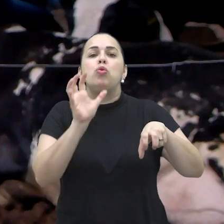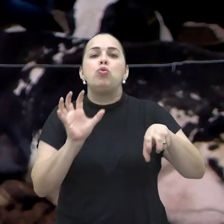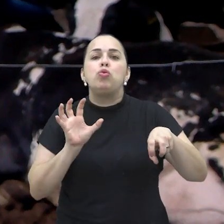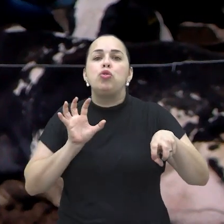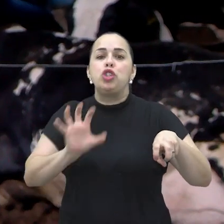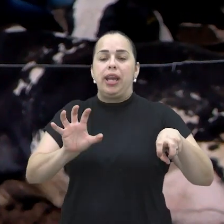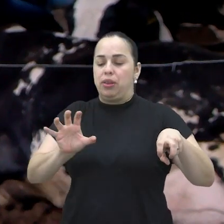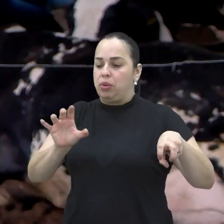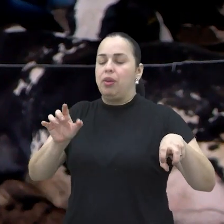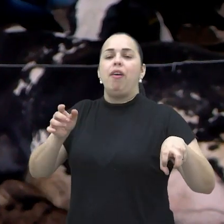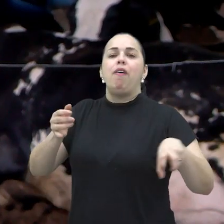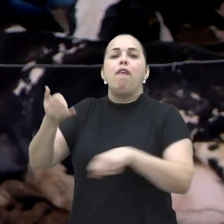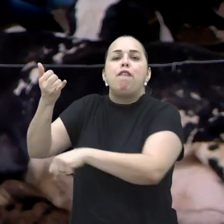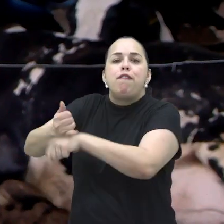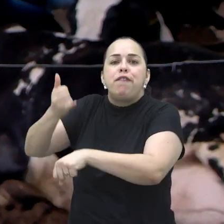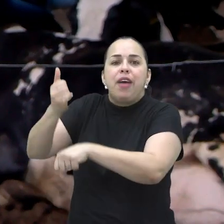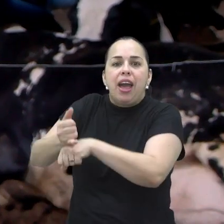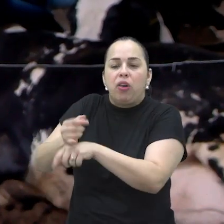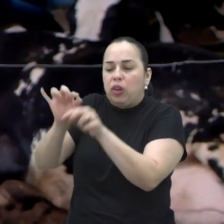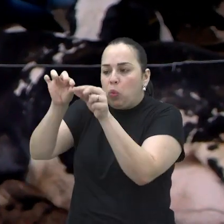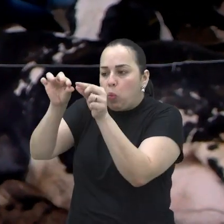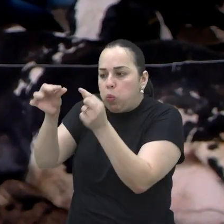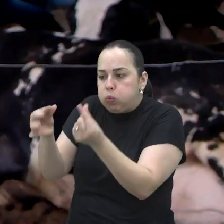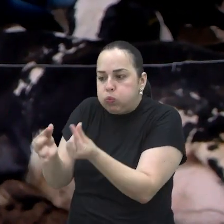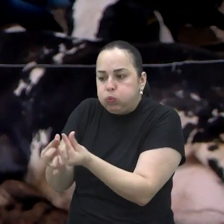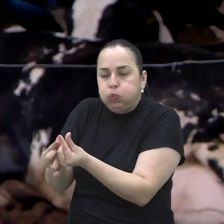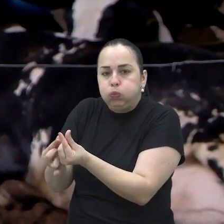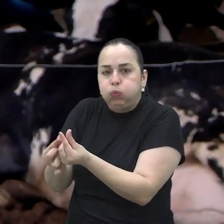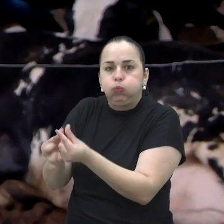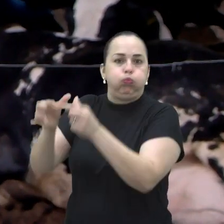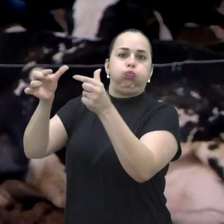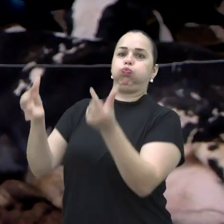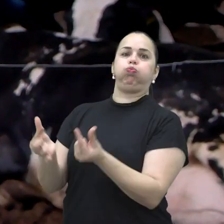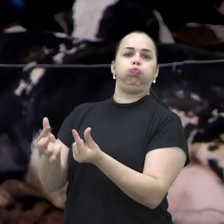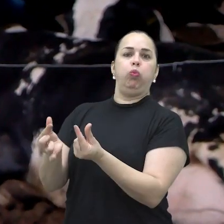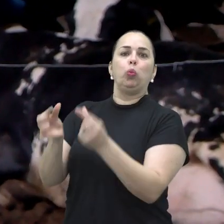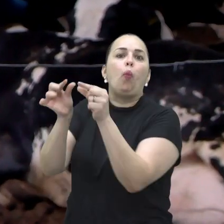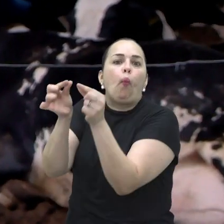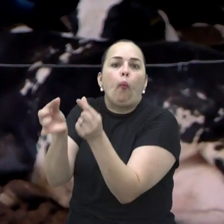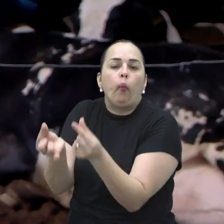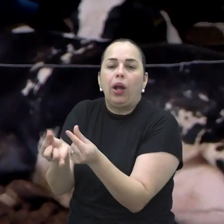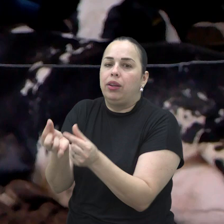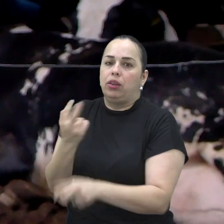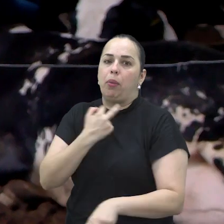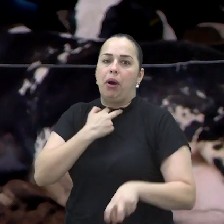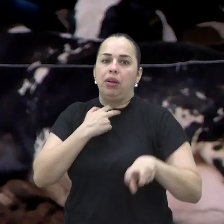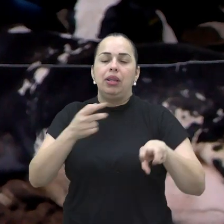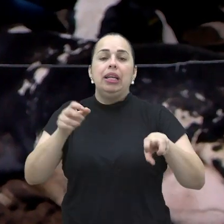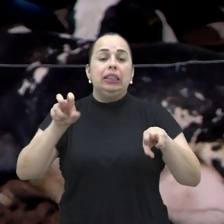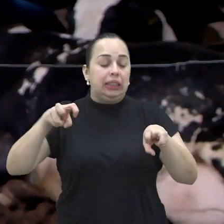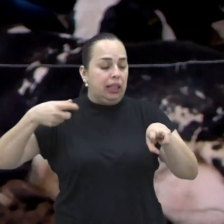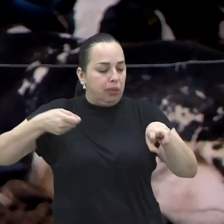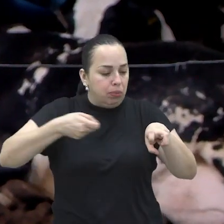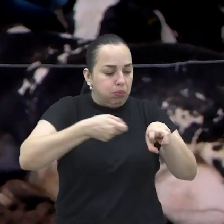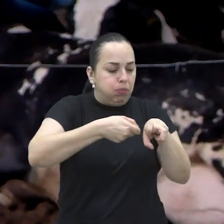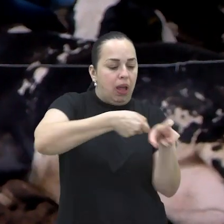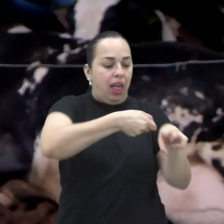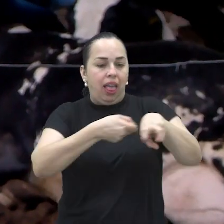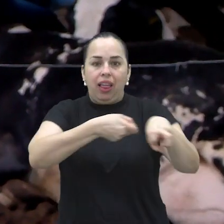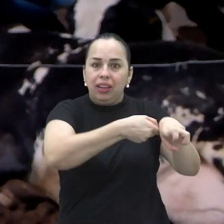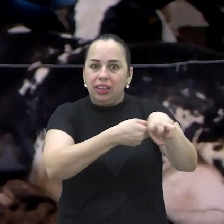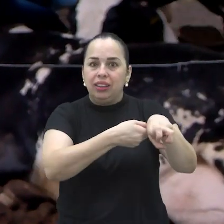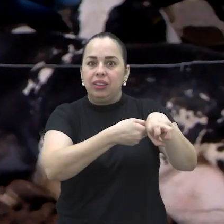marca, da marca, né? O ferro, ele não pode ser nem muito grosso nem muito fino, né? Porque se o animal se mover, acaba borrando